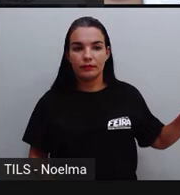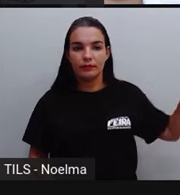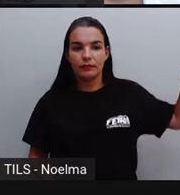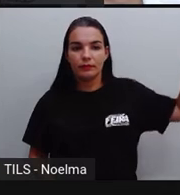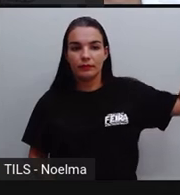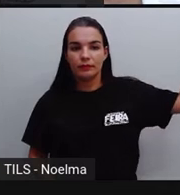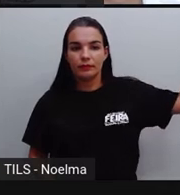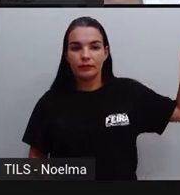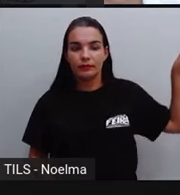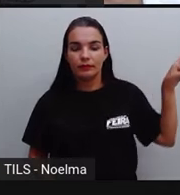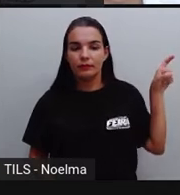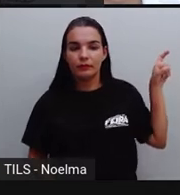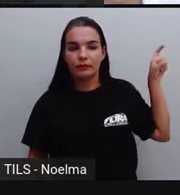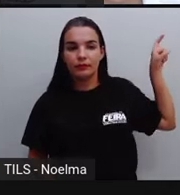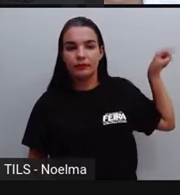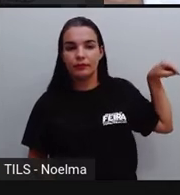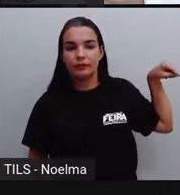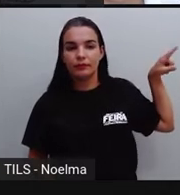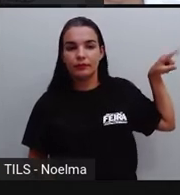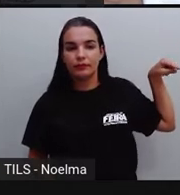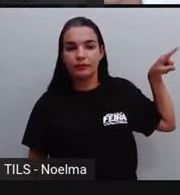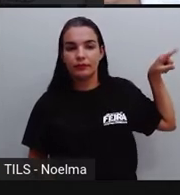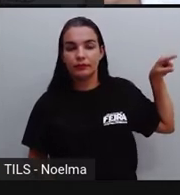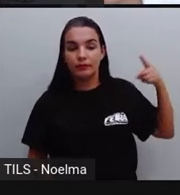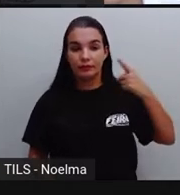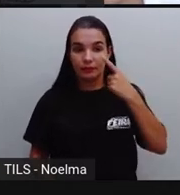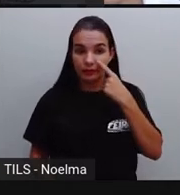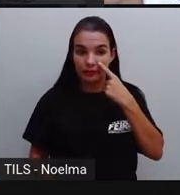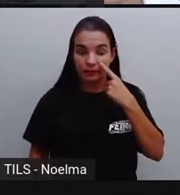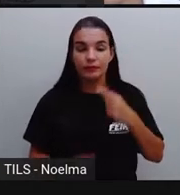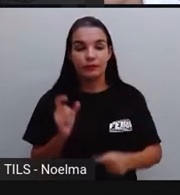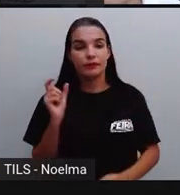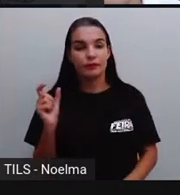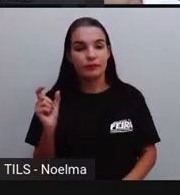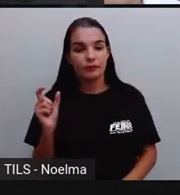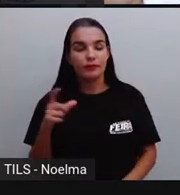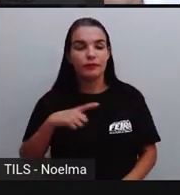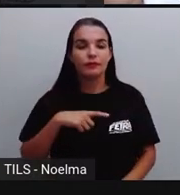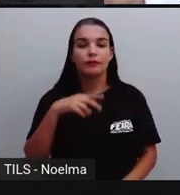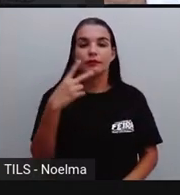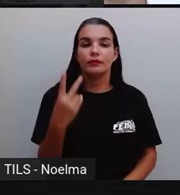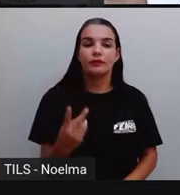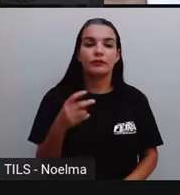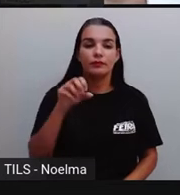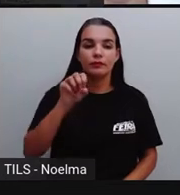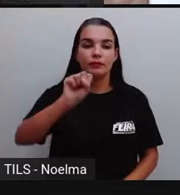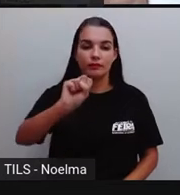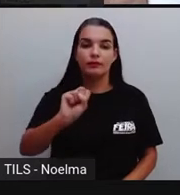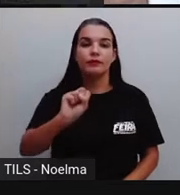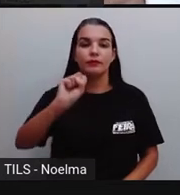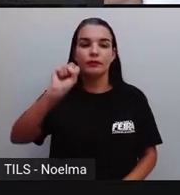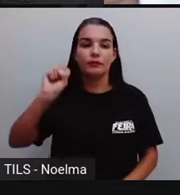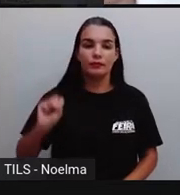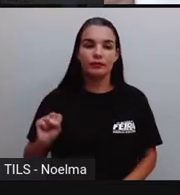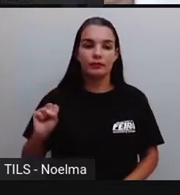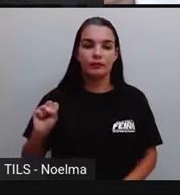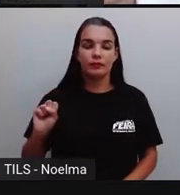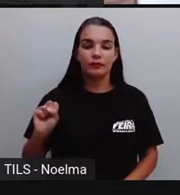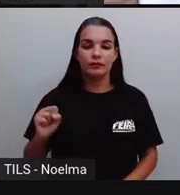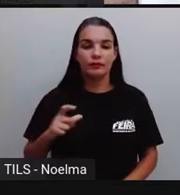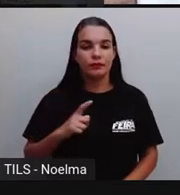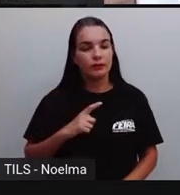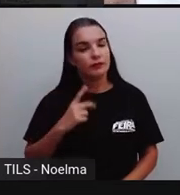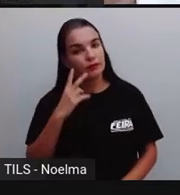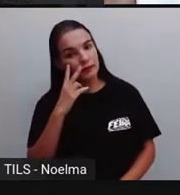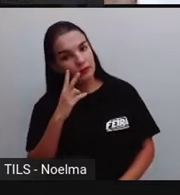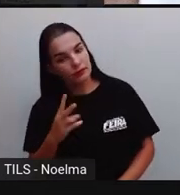lá, então são palavrinhas, ó, nossa, escritas com dois Cs, tá? Então, as duas formas que nós